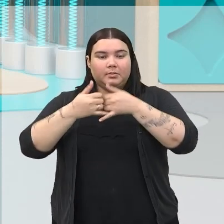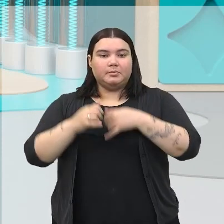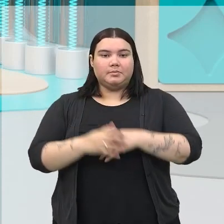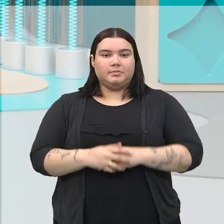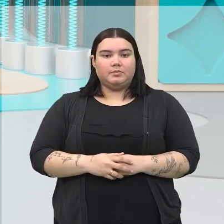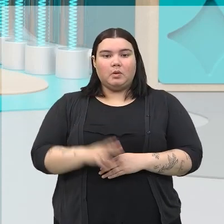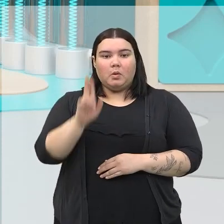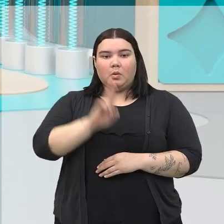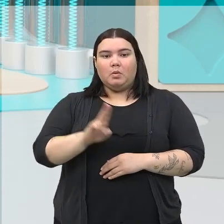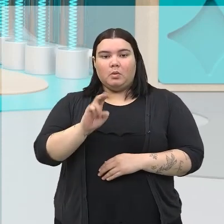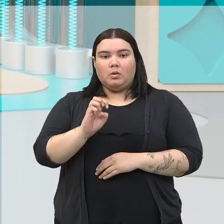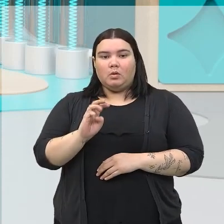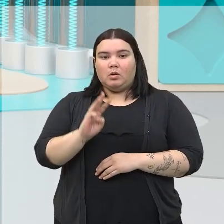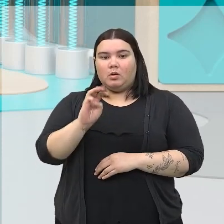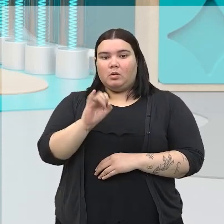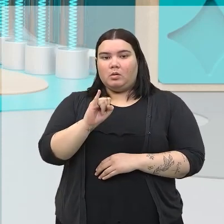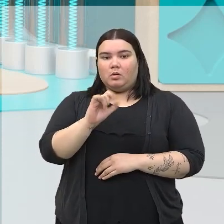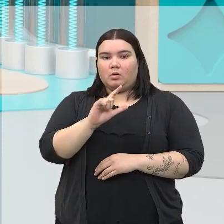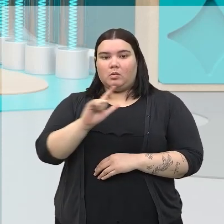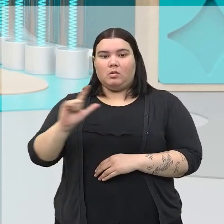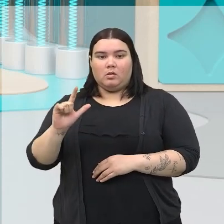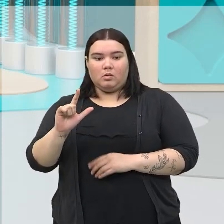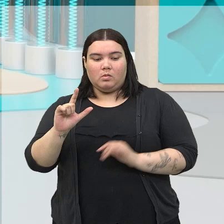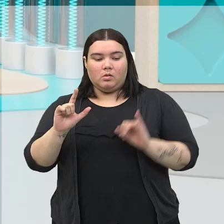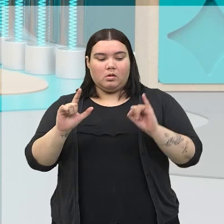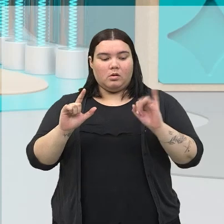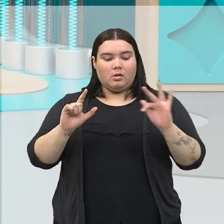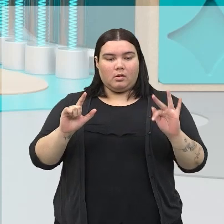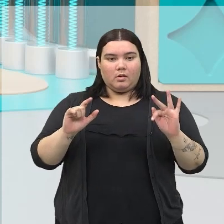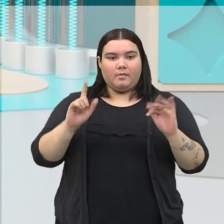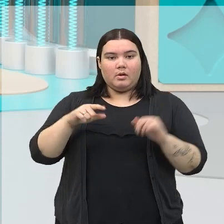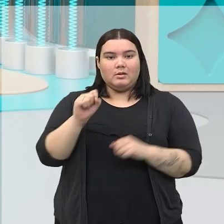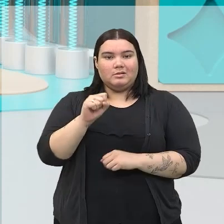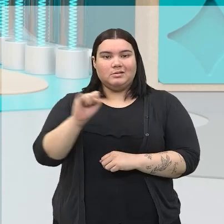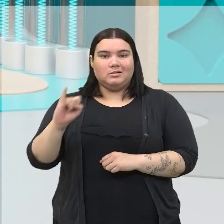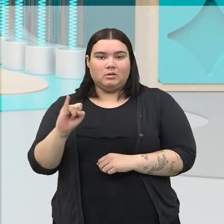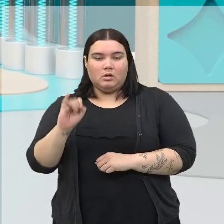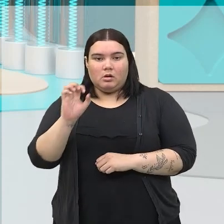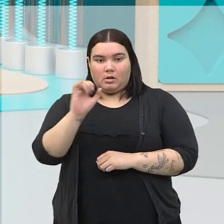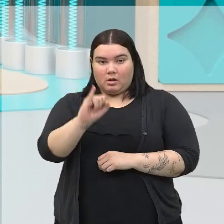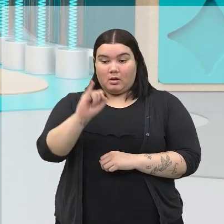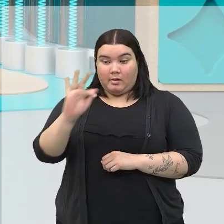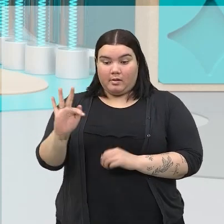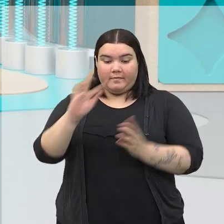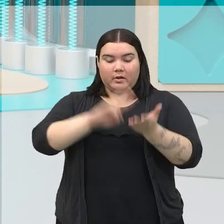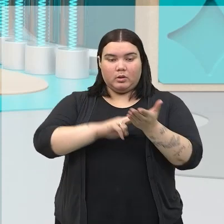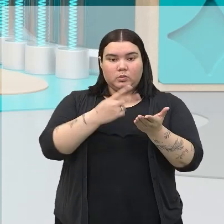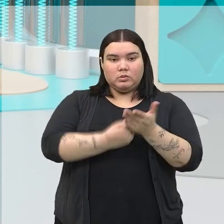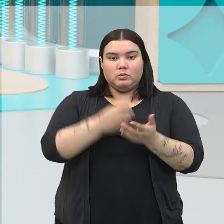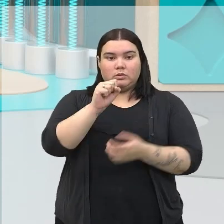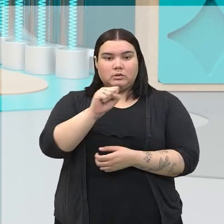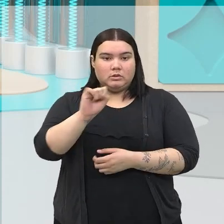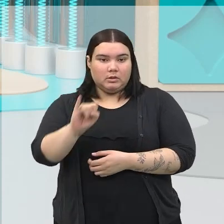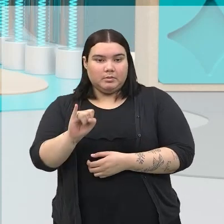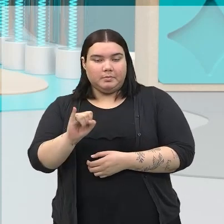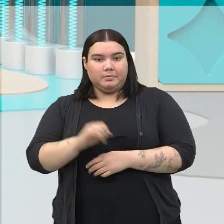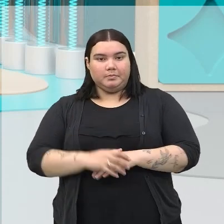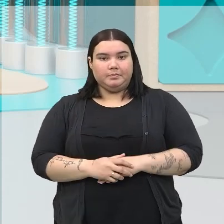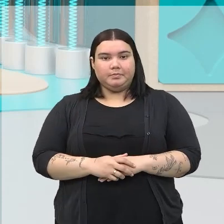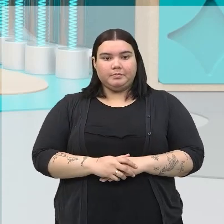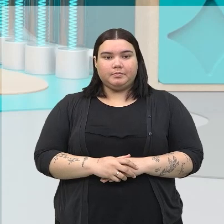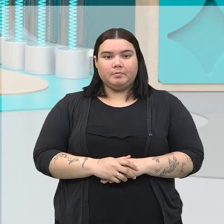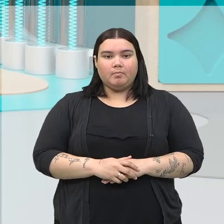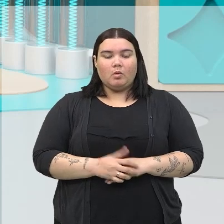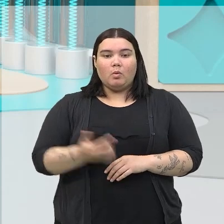com if. If, que quer dizer se, ok? Então, vamos adiante. Temos mais aqui